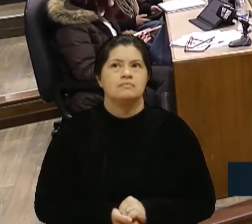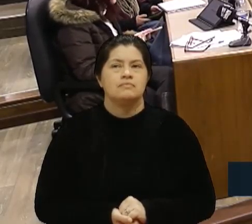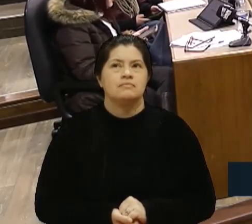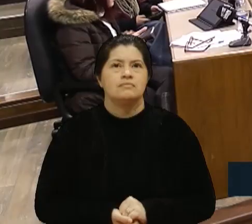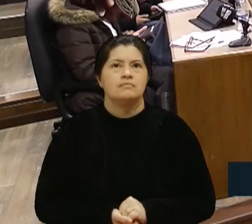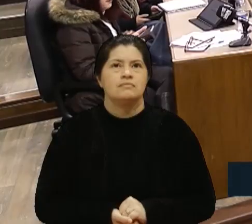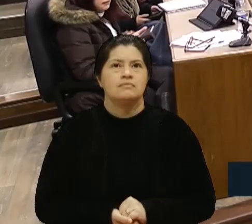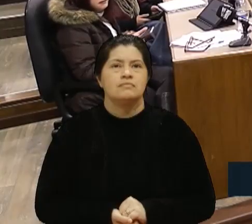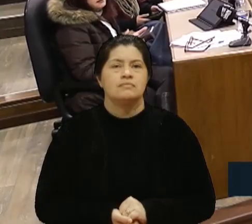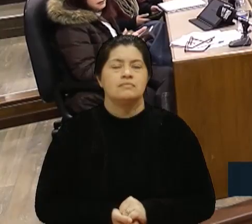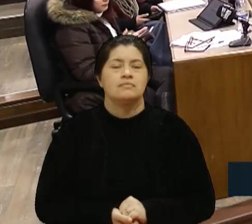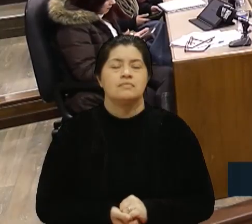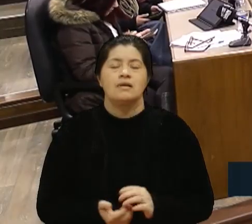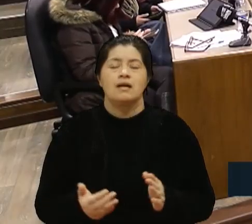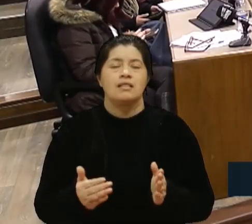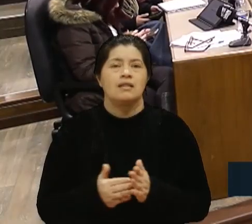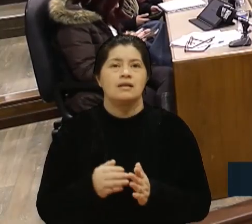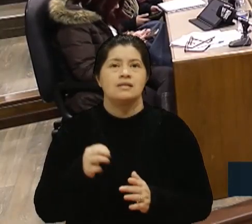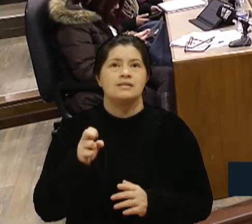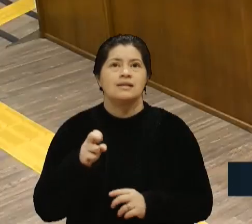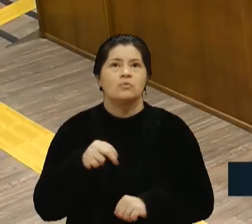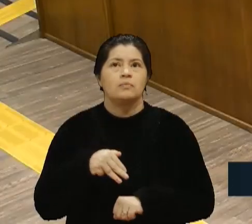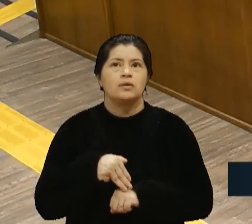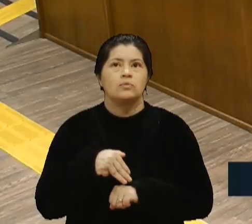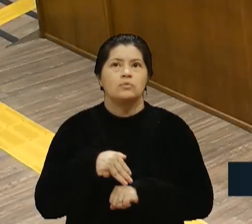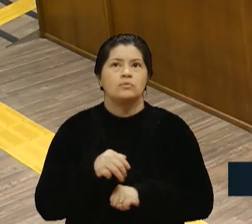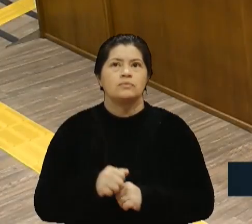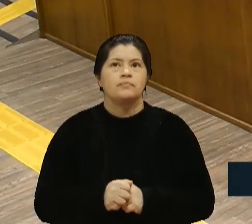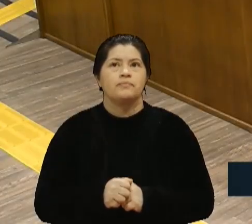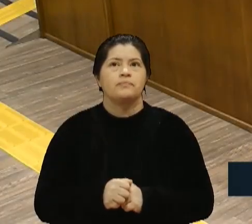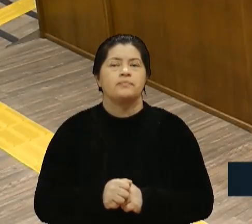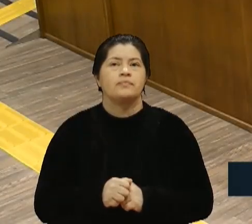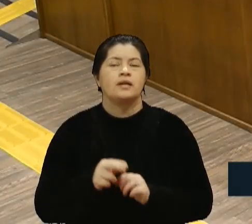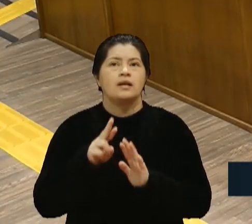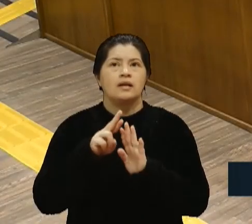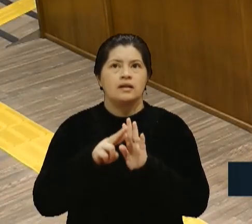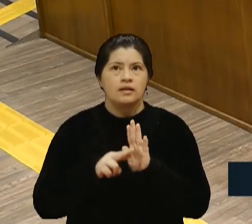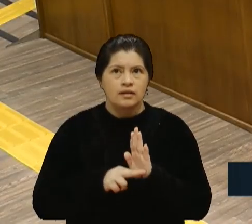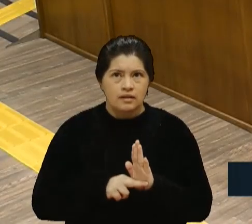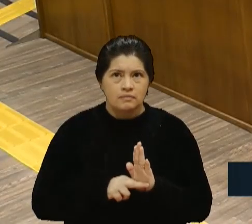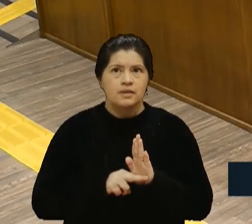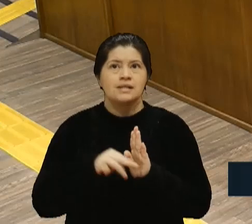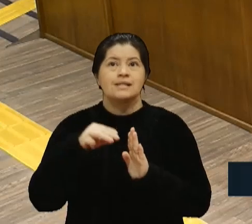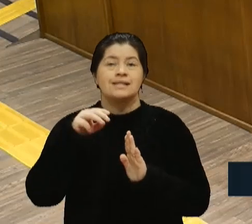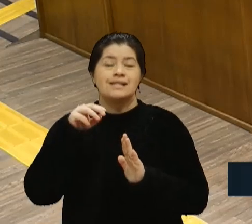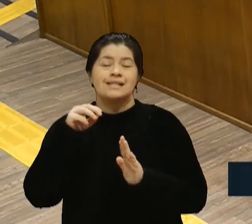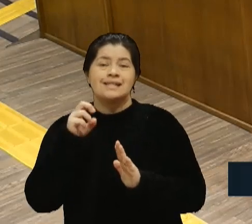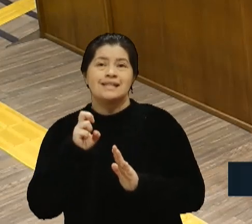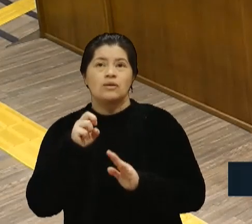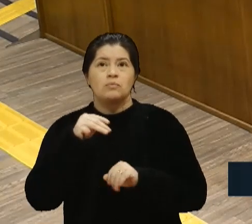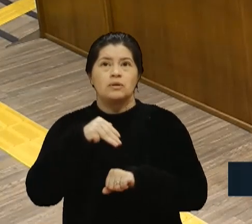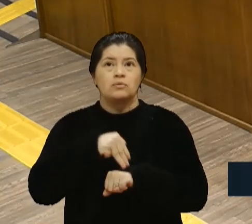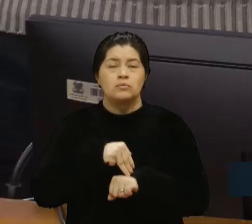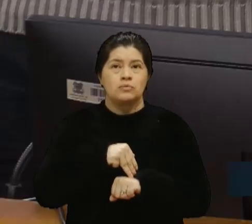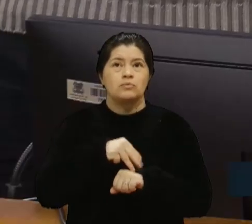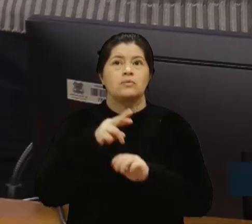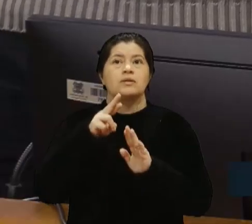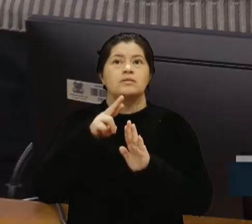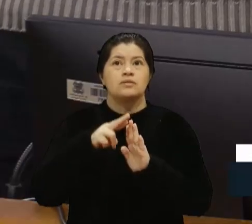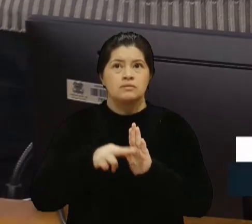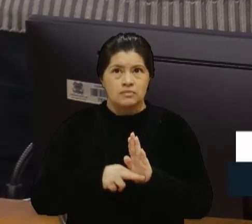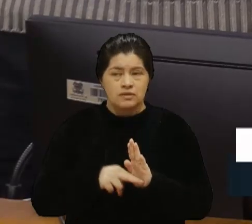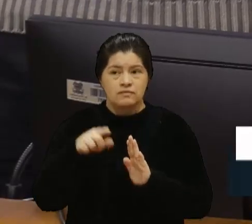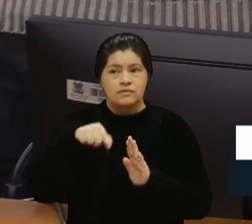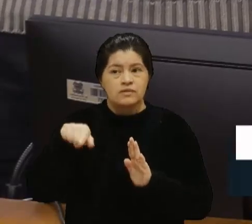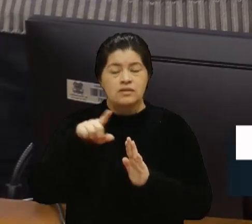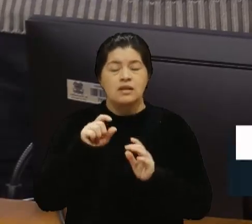É até 5 minutos. Nós temos no requerimento até 5 minutos, e faz parte do regimento também, para